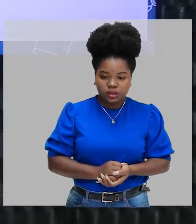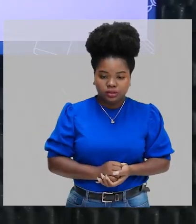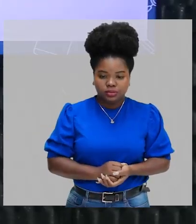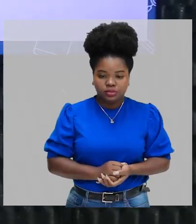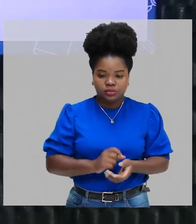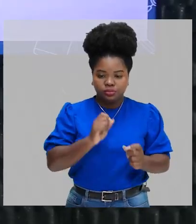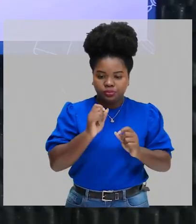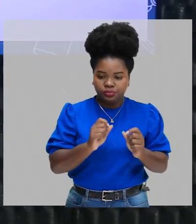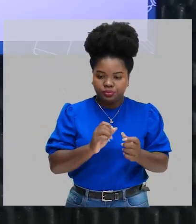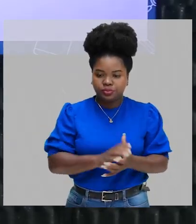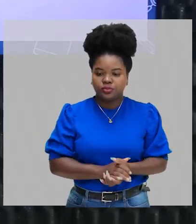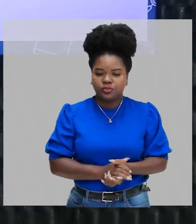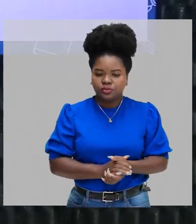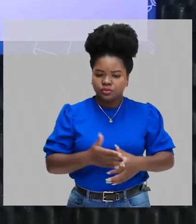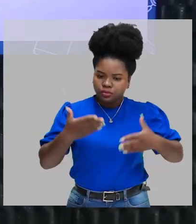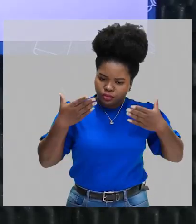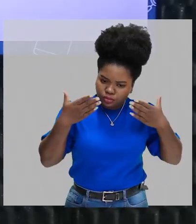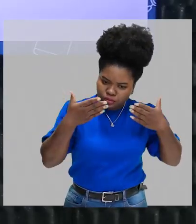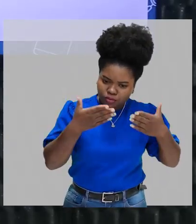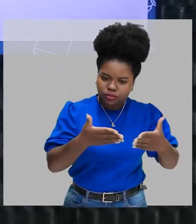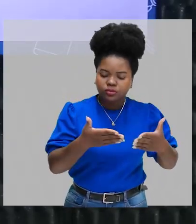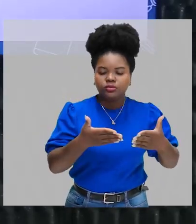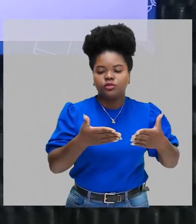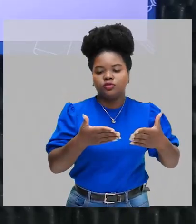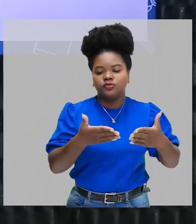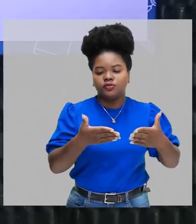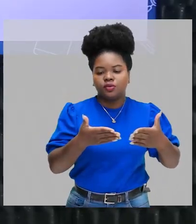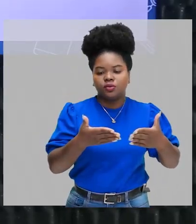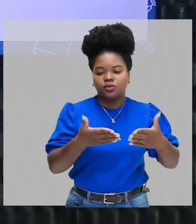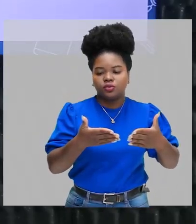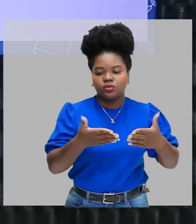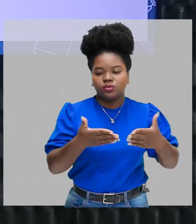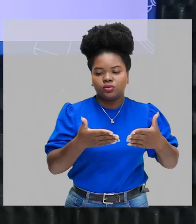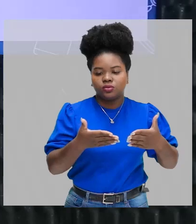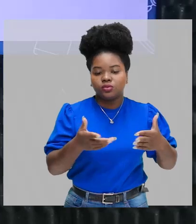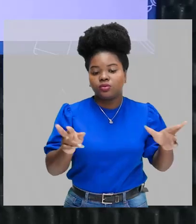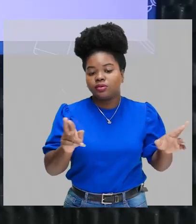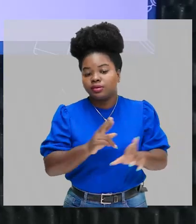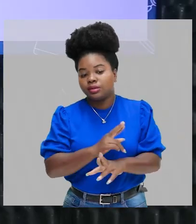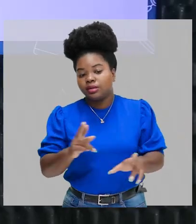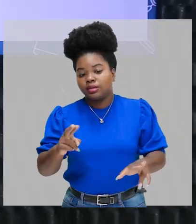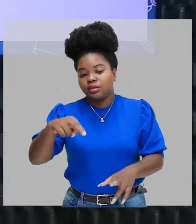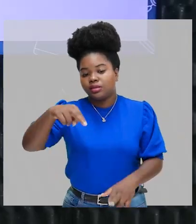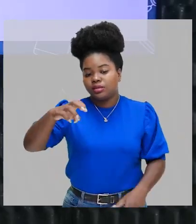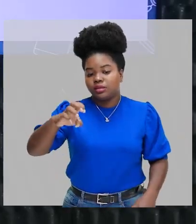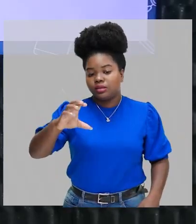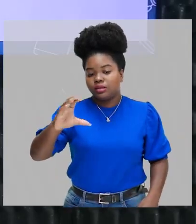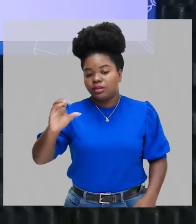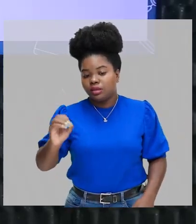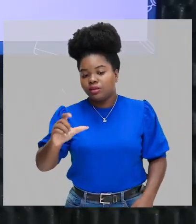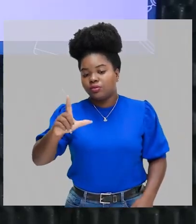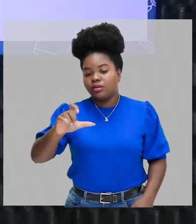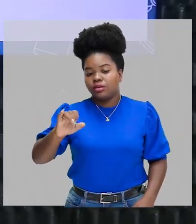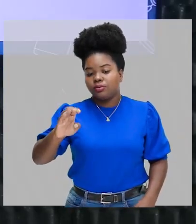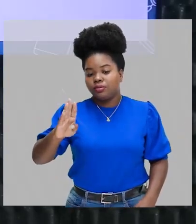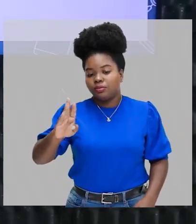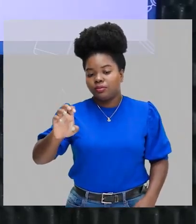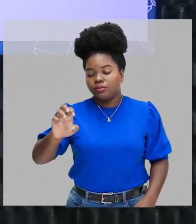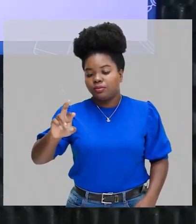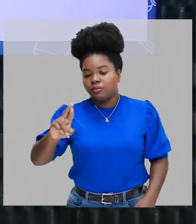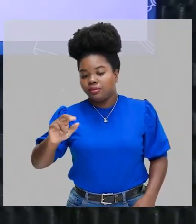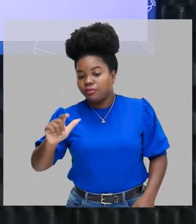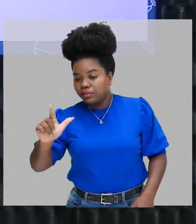globalização, a partir da perspectiva neoliberal. Milton Santos é contra essa ideia. Ele é um crítico